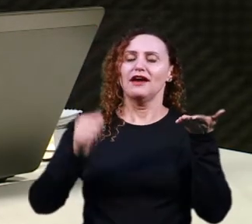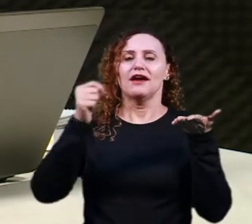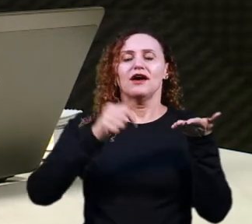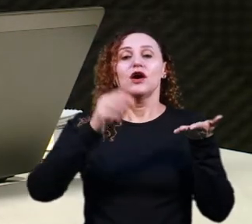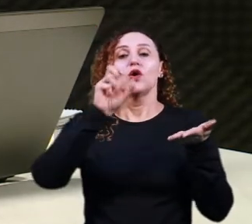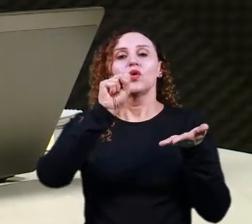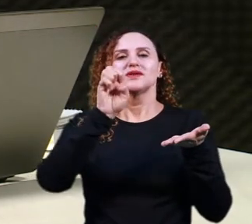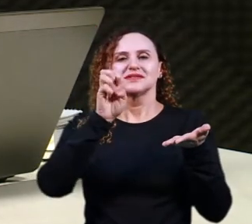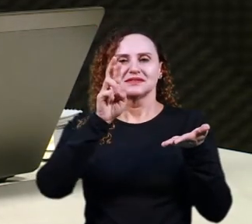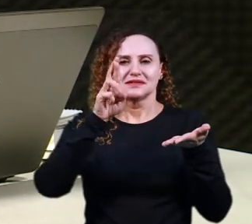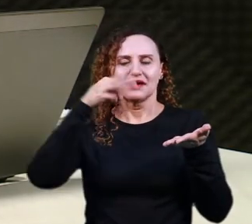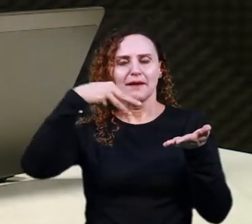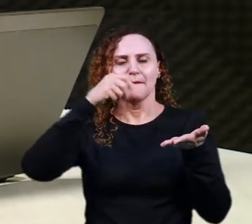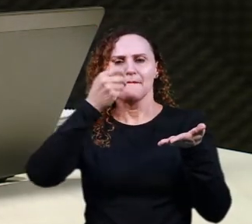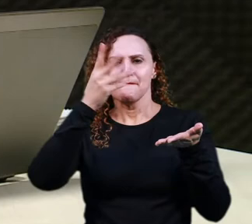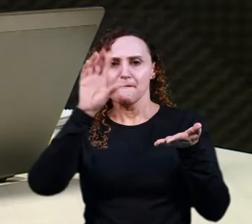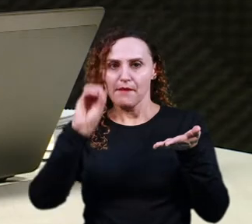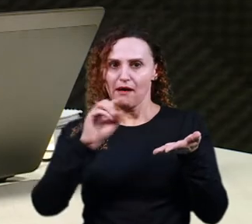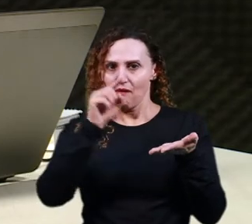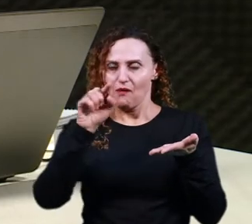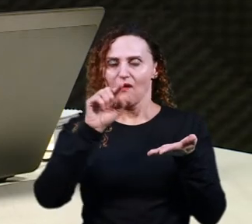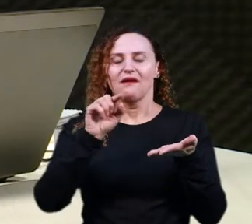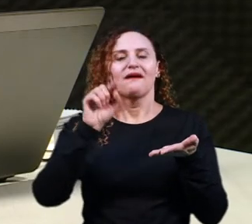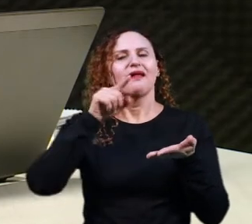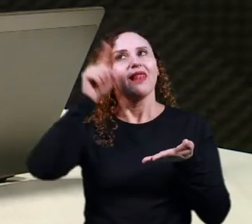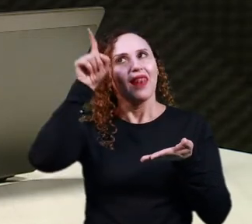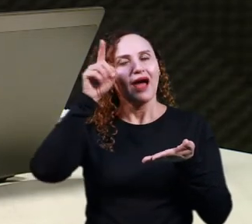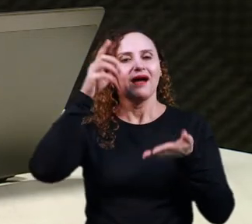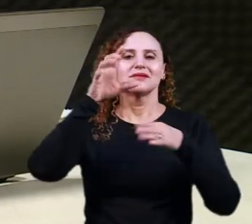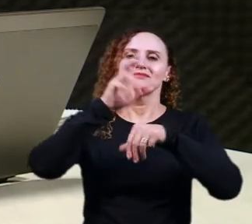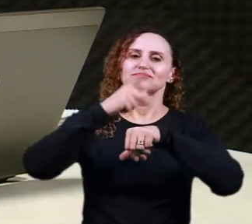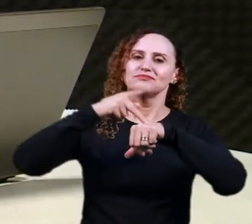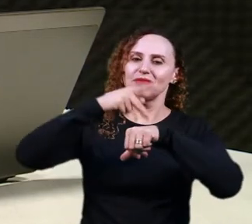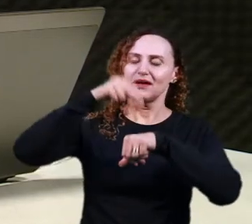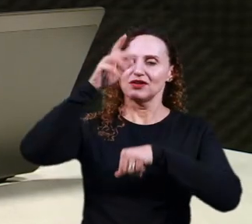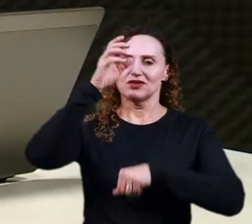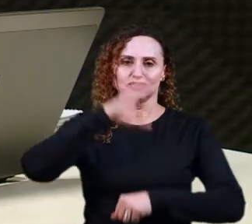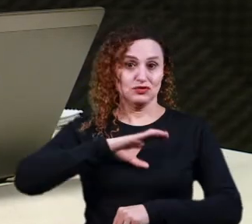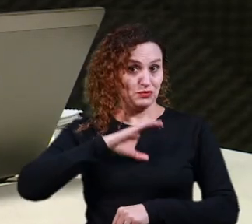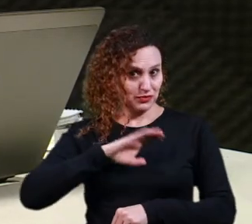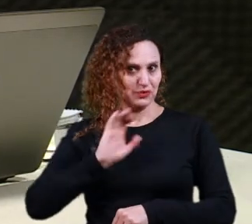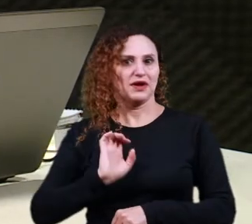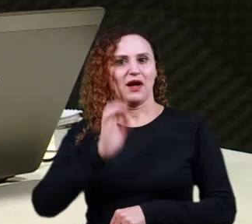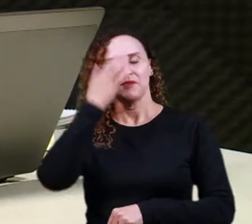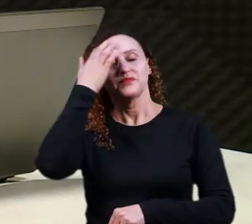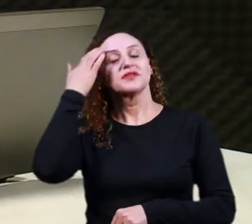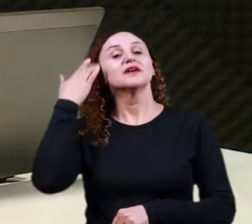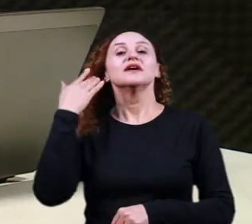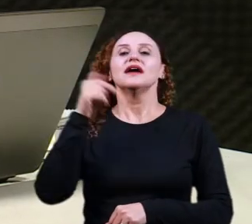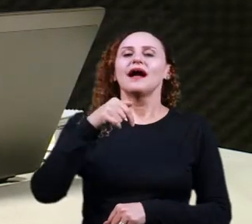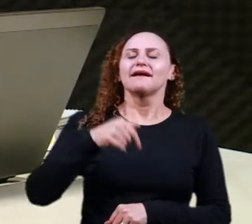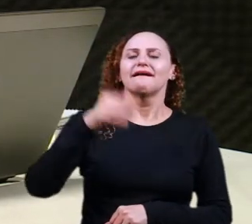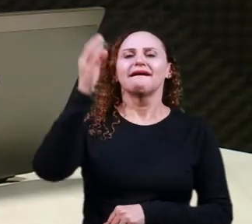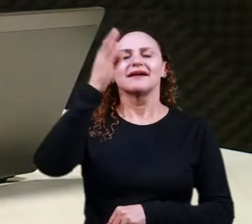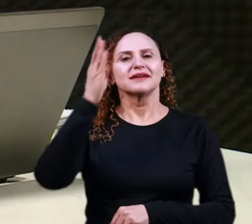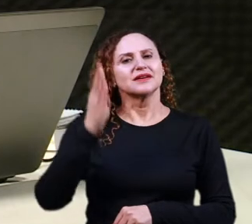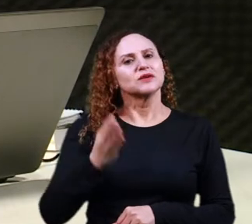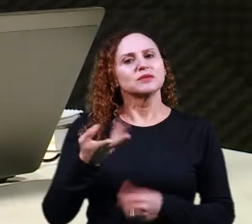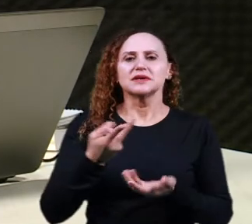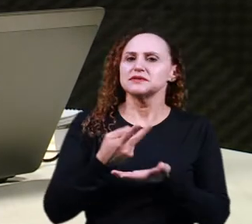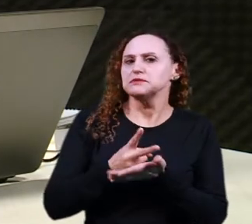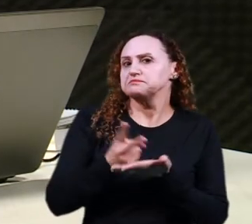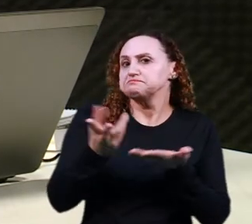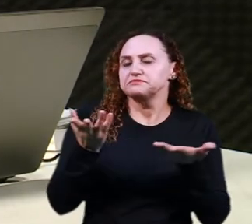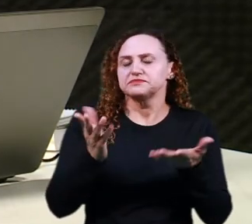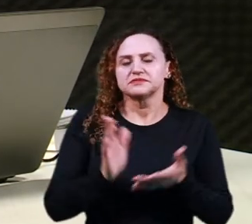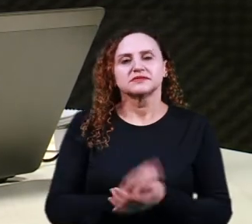aqui no Brasil mas o fato é que ele tá atuante nos dois faço Portugal Brasil ainda como colónia porque a mente